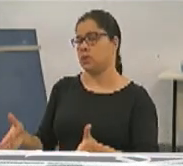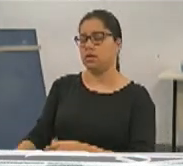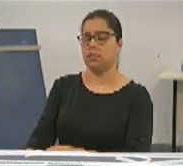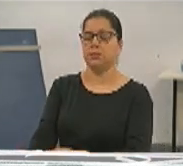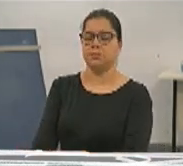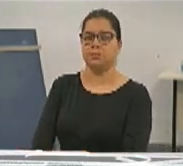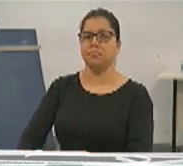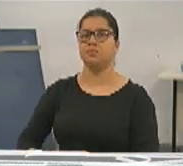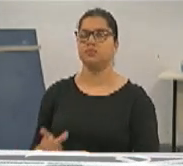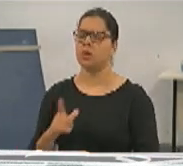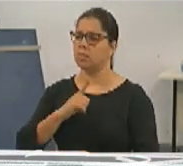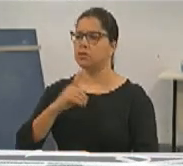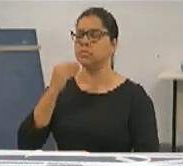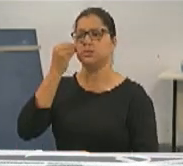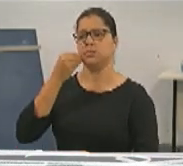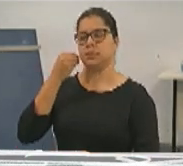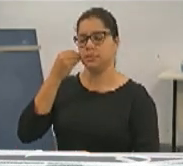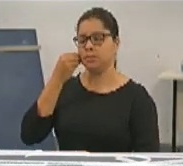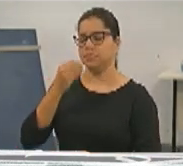tem,